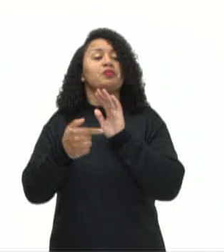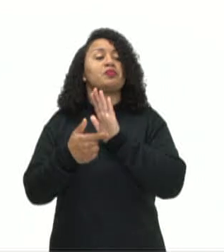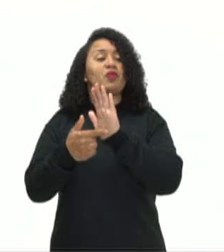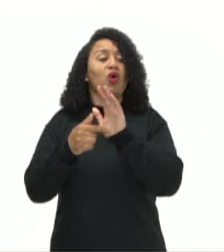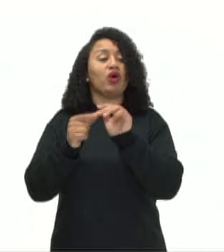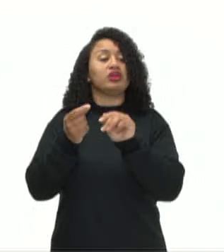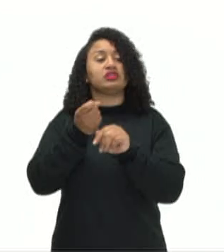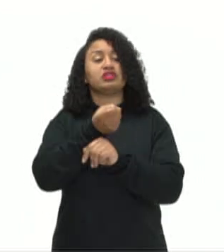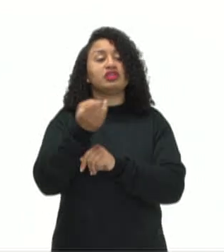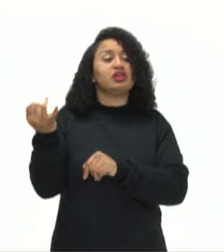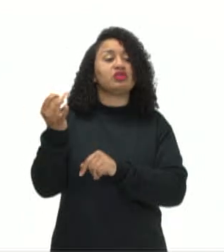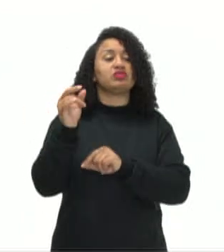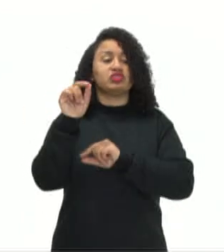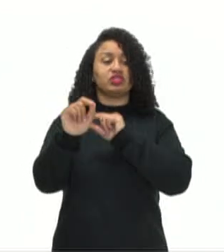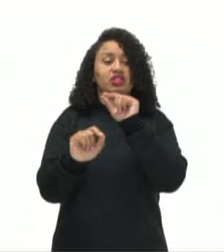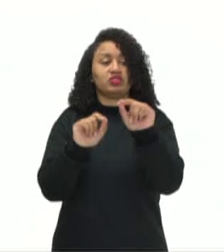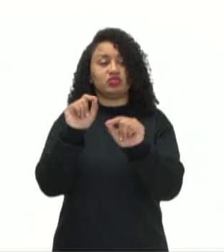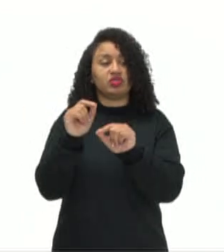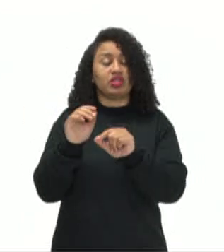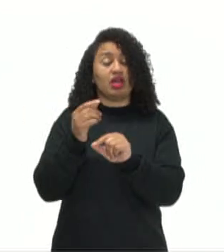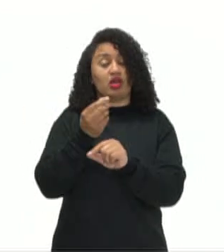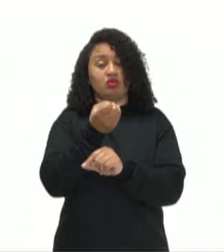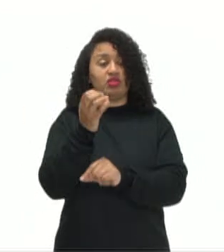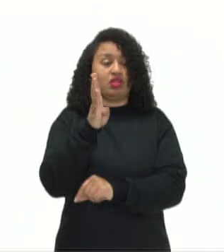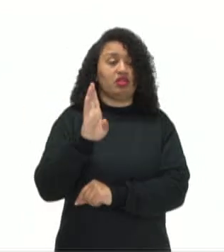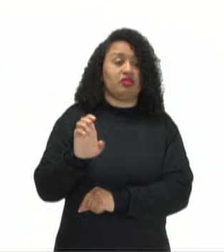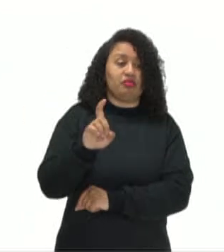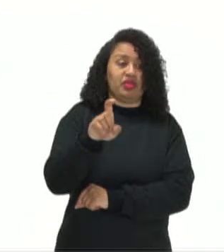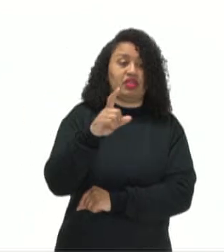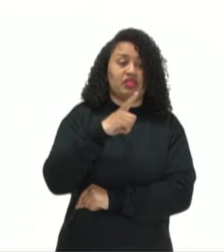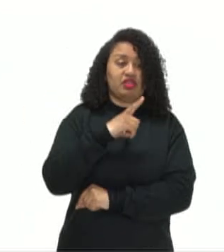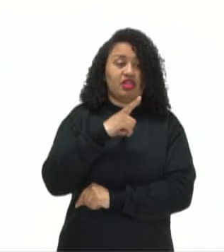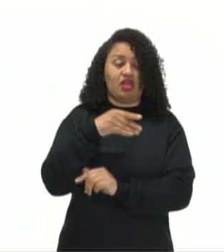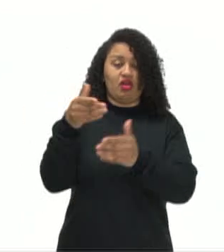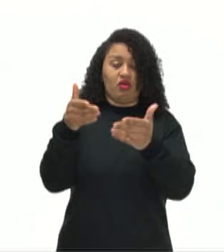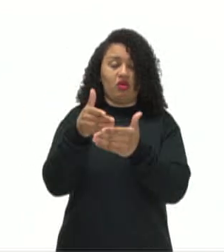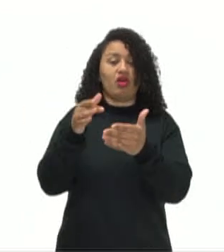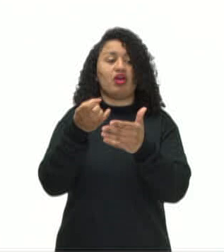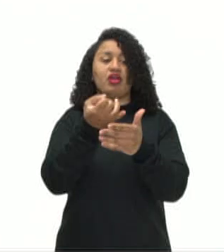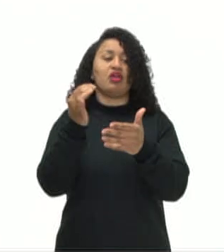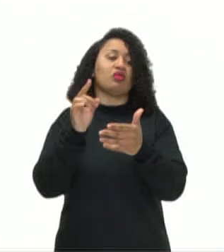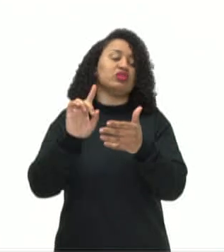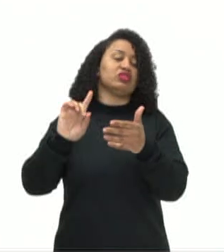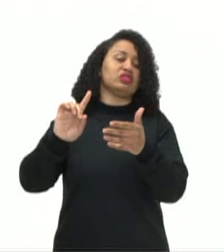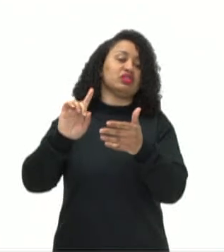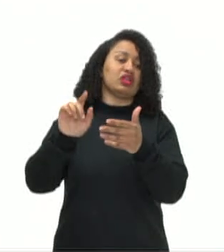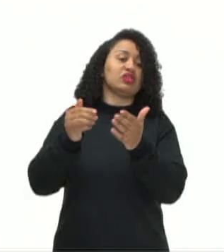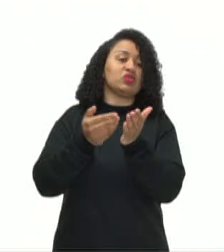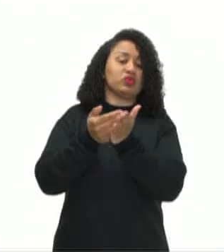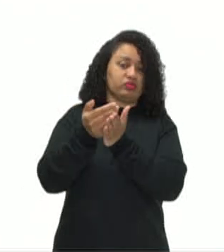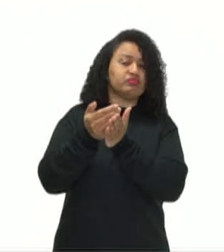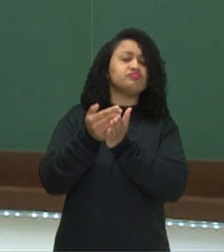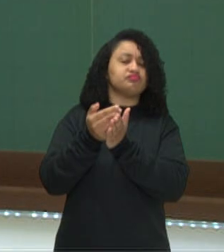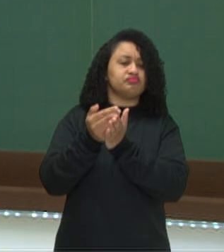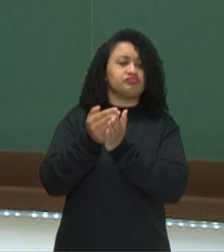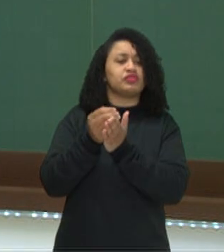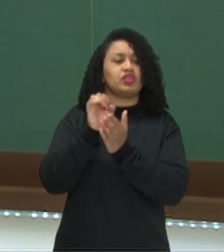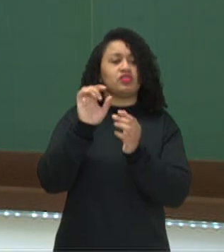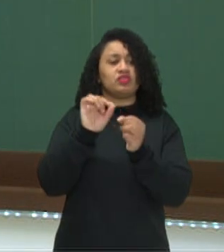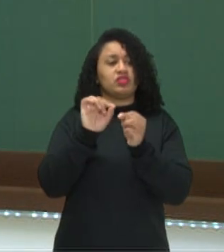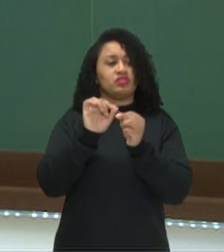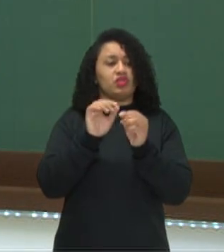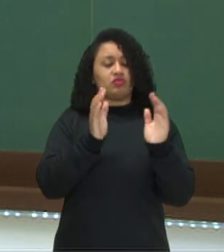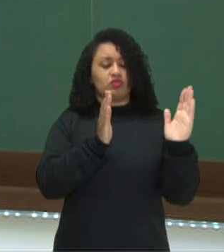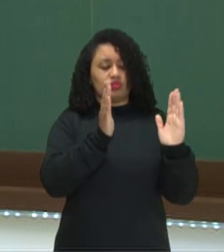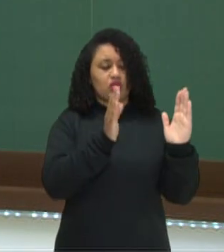mostra a proporção entre a quantidade de bactérias atual e a quantidade inicial. Se você fez